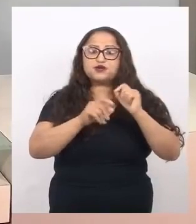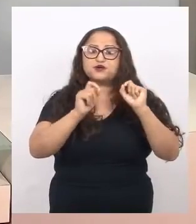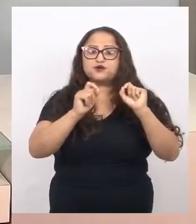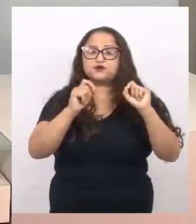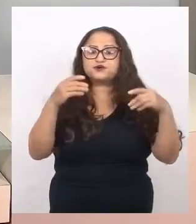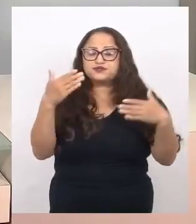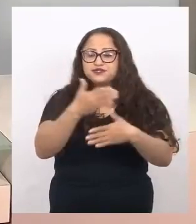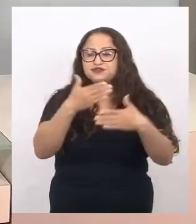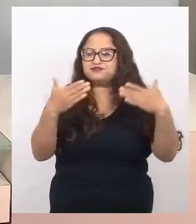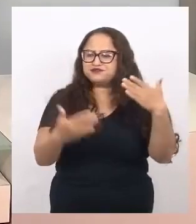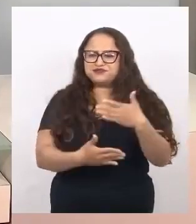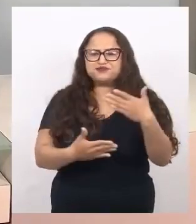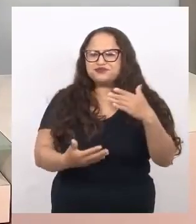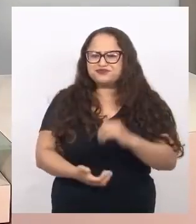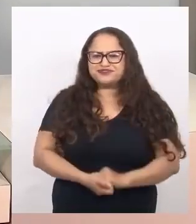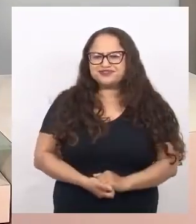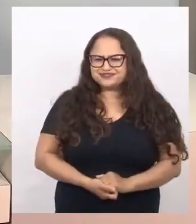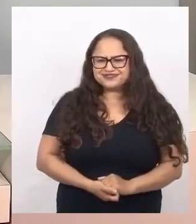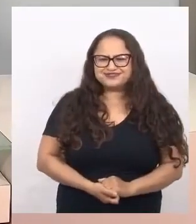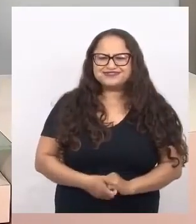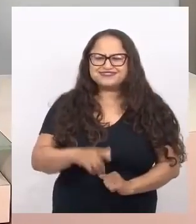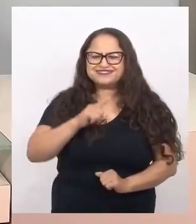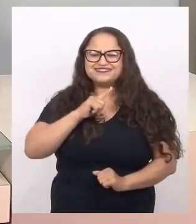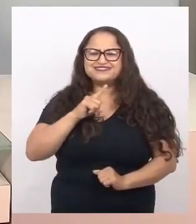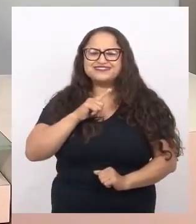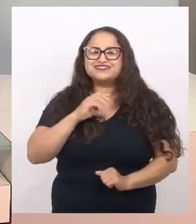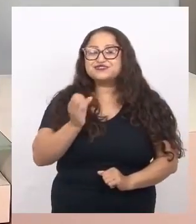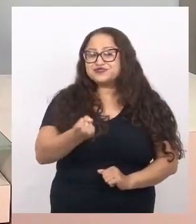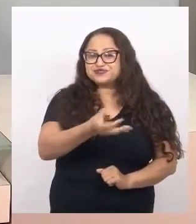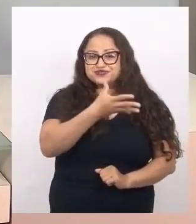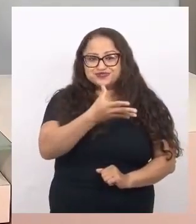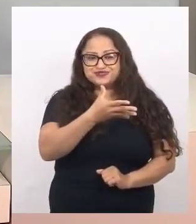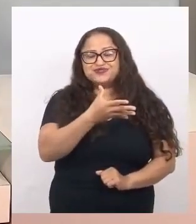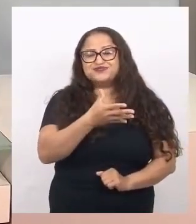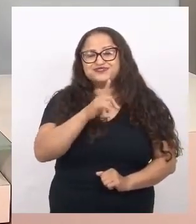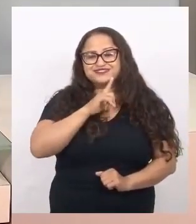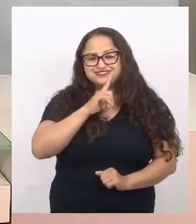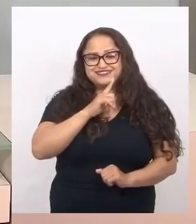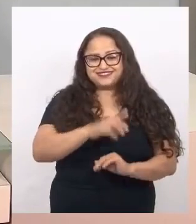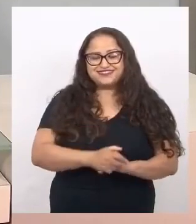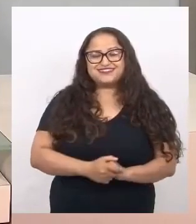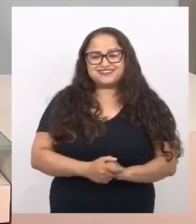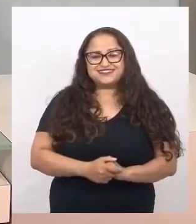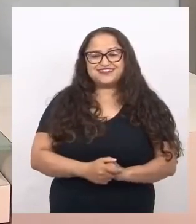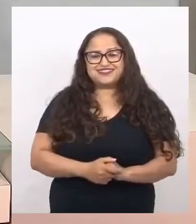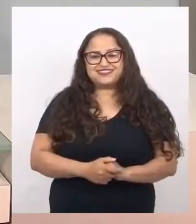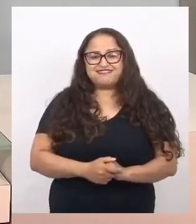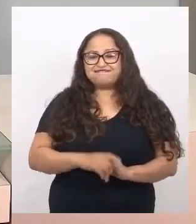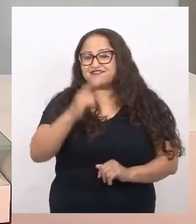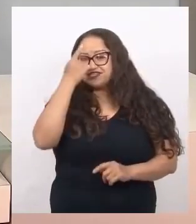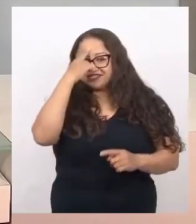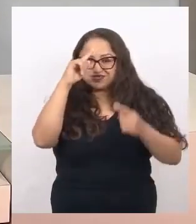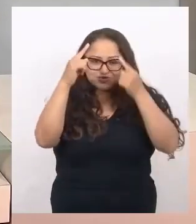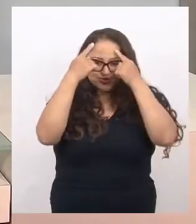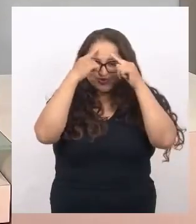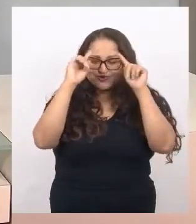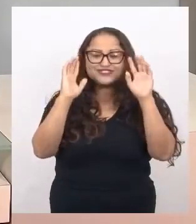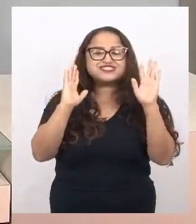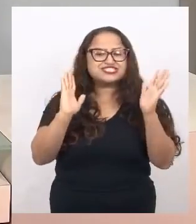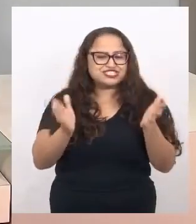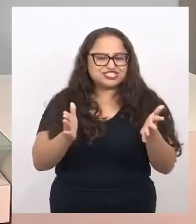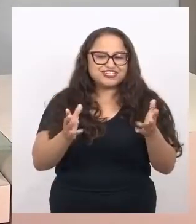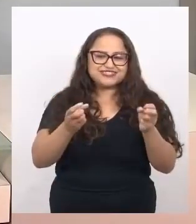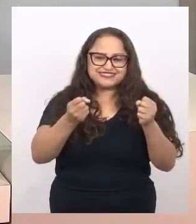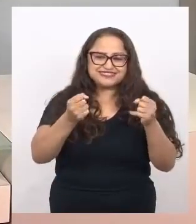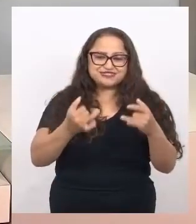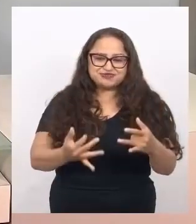vocês fazerem a designação dos novos módulos do ano que vem, que tinha dúvida e a gente falou aqui, algumas pessoas não